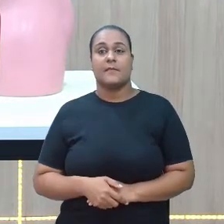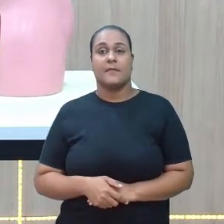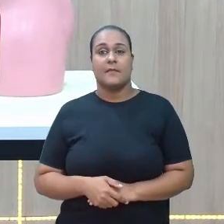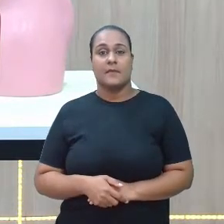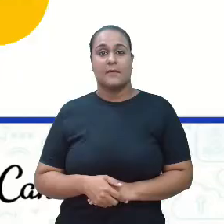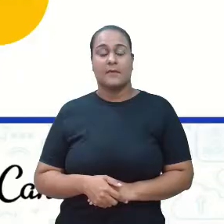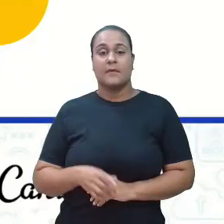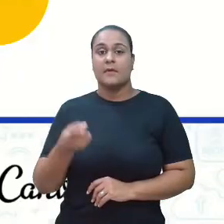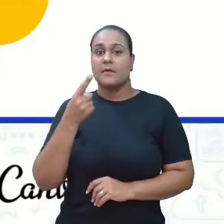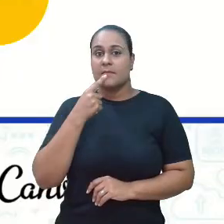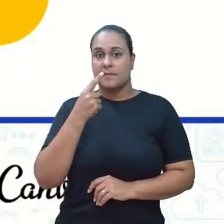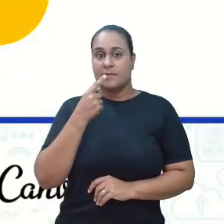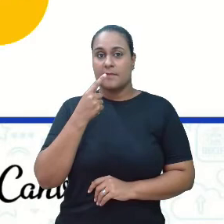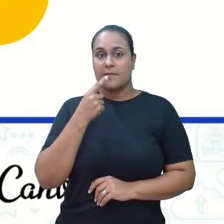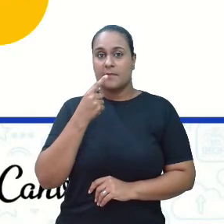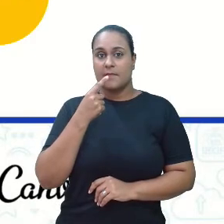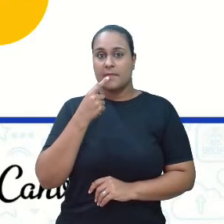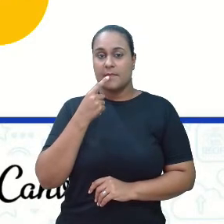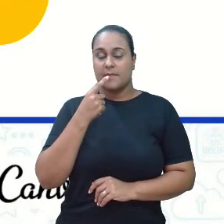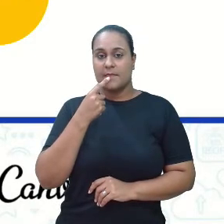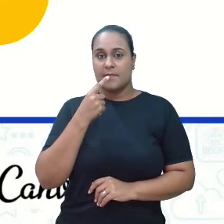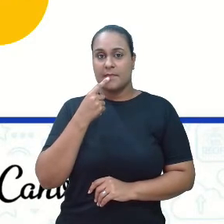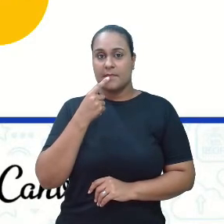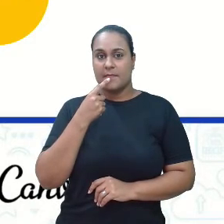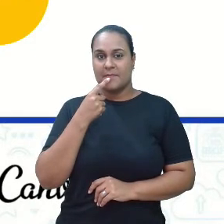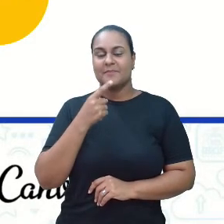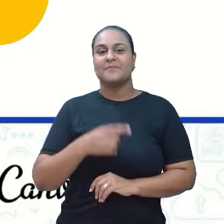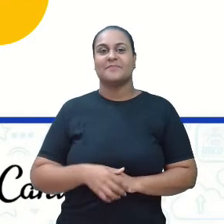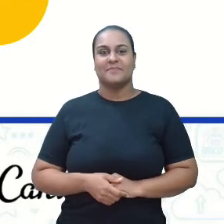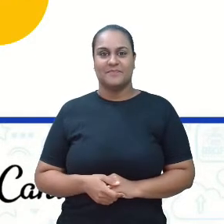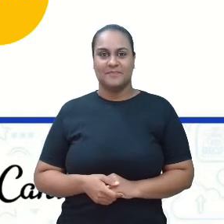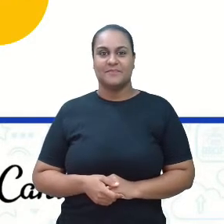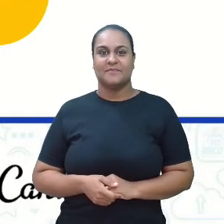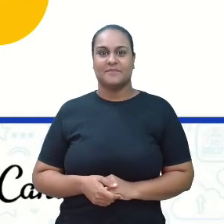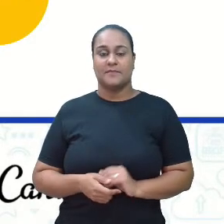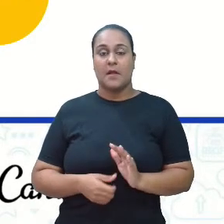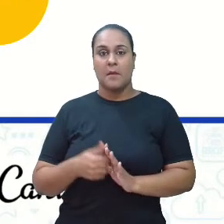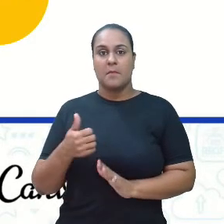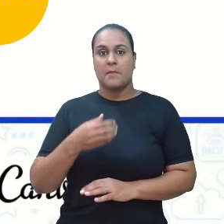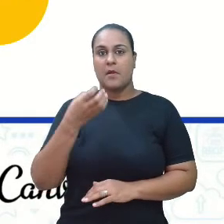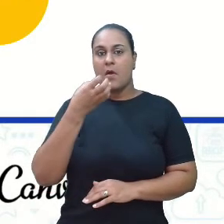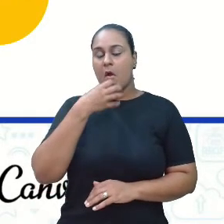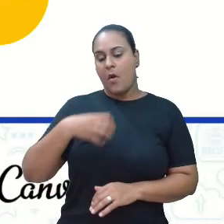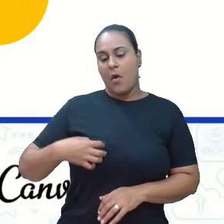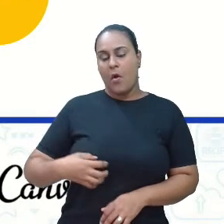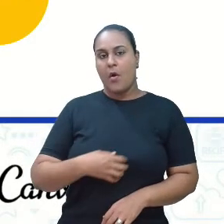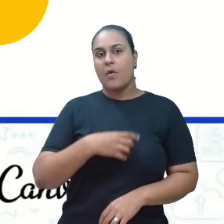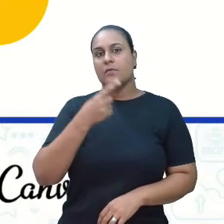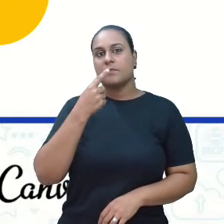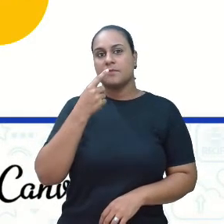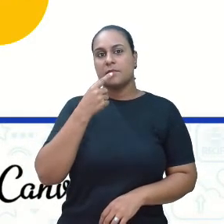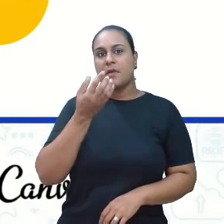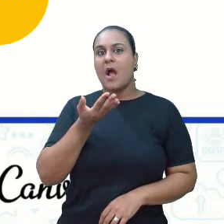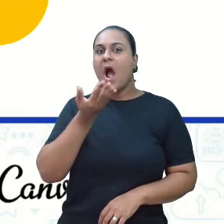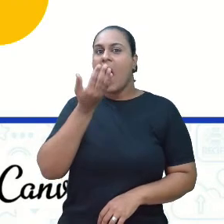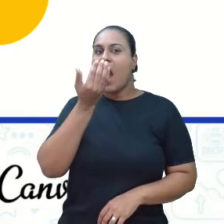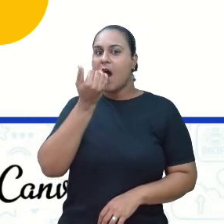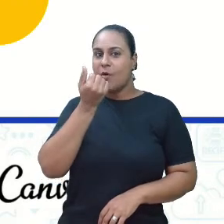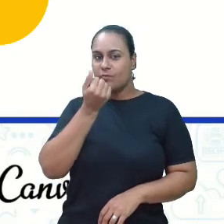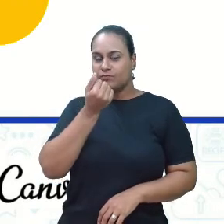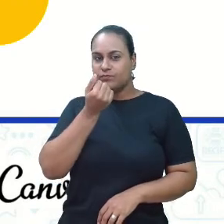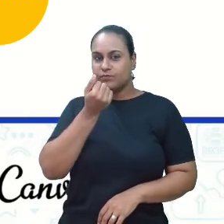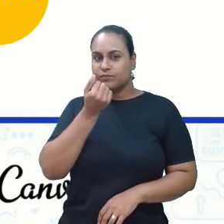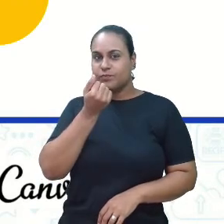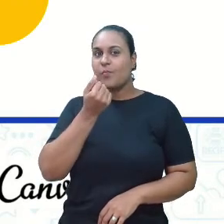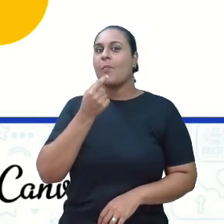ele começa a entrada no tubo digestório pela boca, que é o primeiro órgão onde nós colocamos o